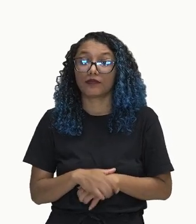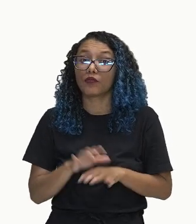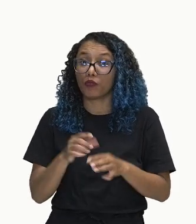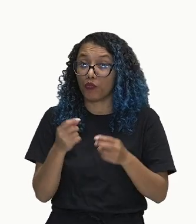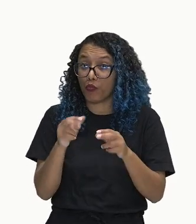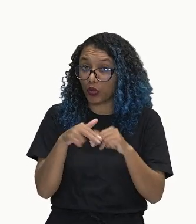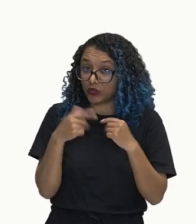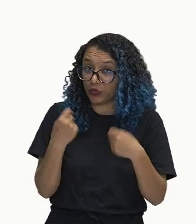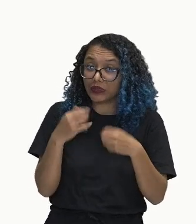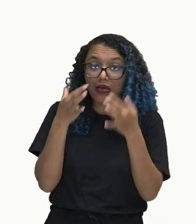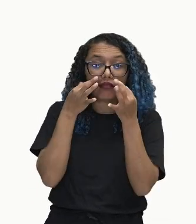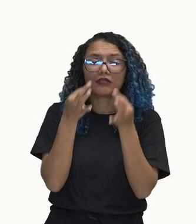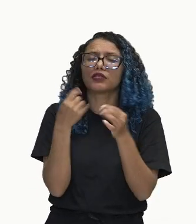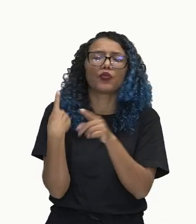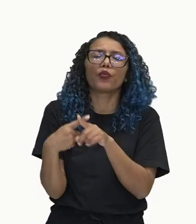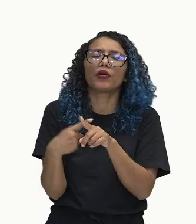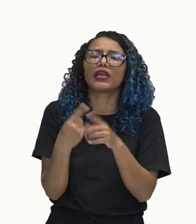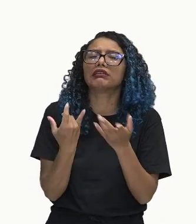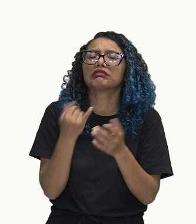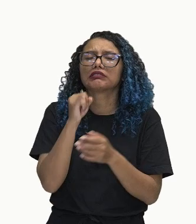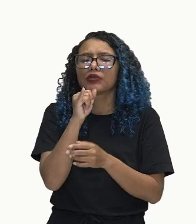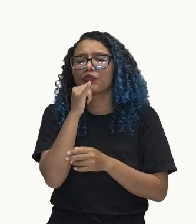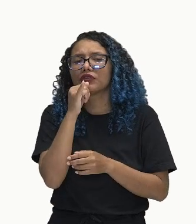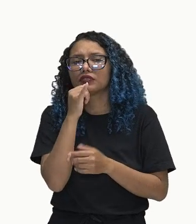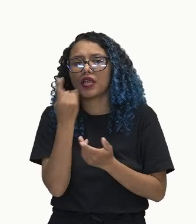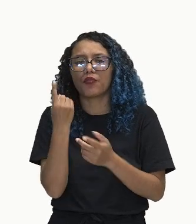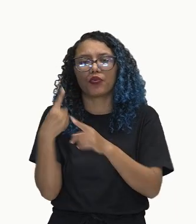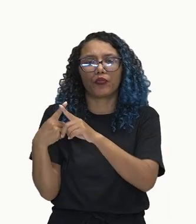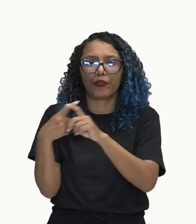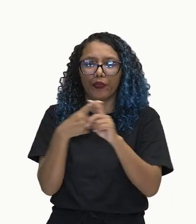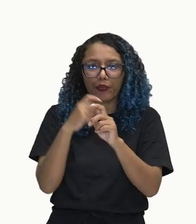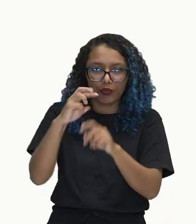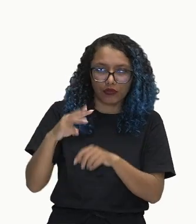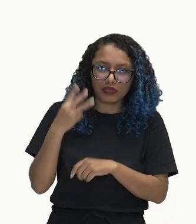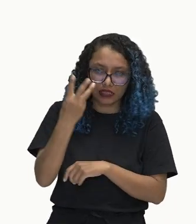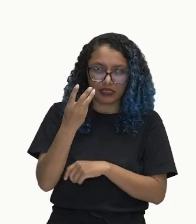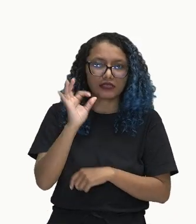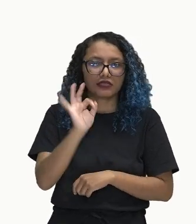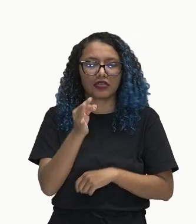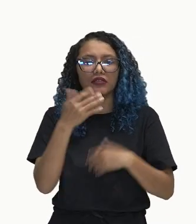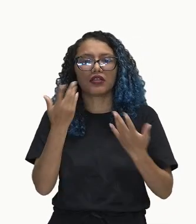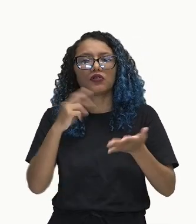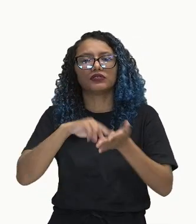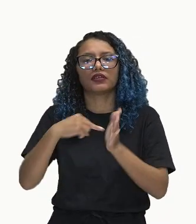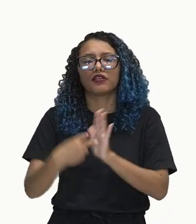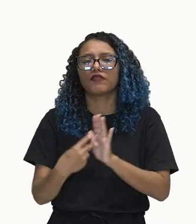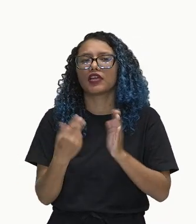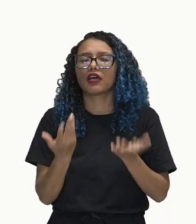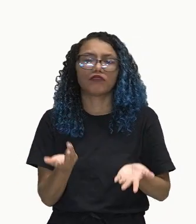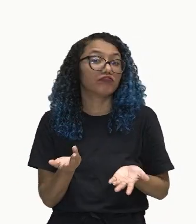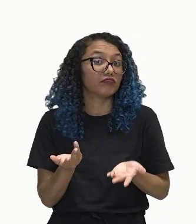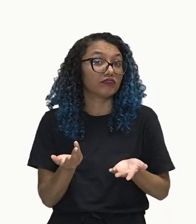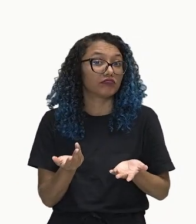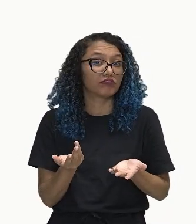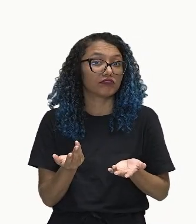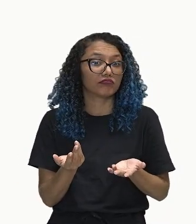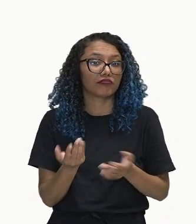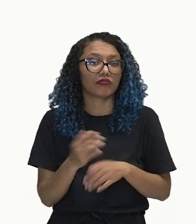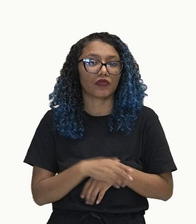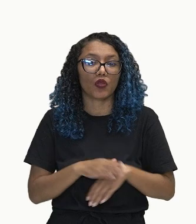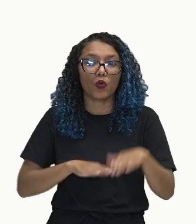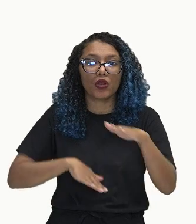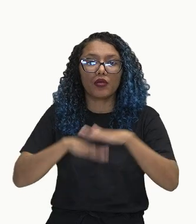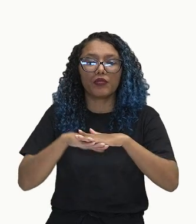Por quê? Porque se a tua função é de terceiro grau, é porque então ela pode ter até no